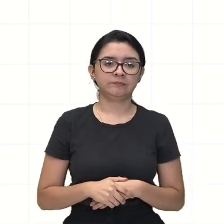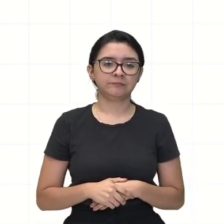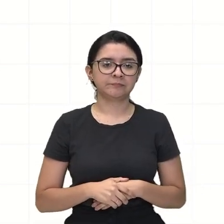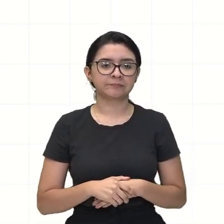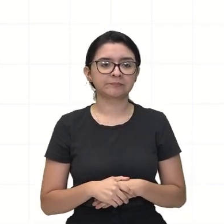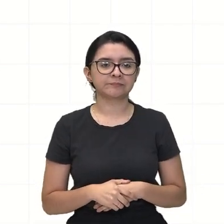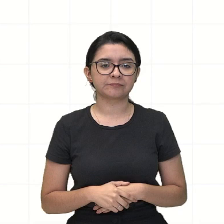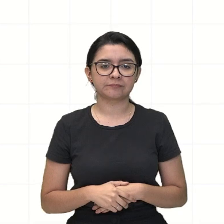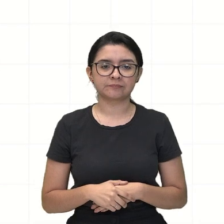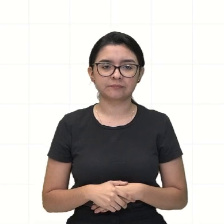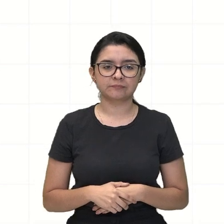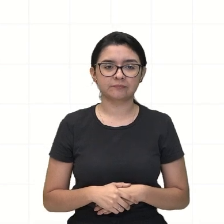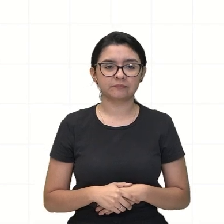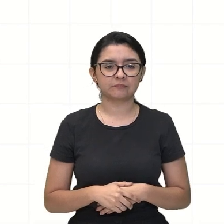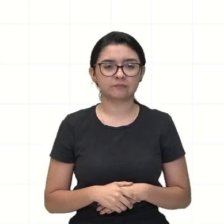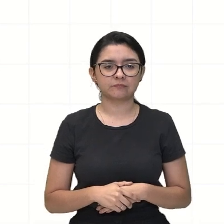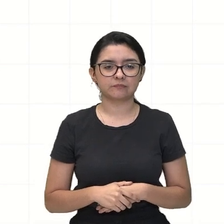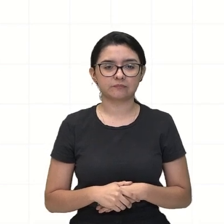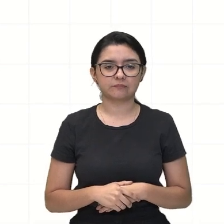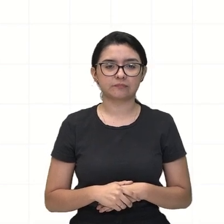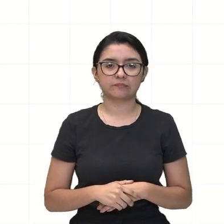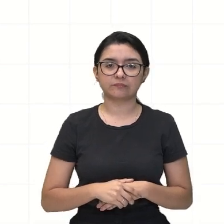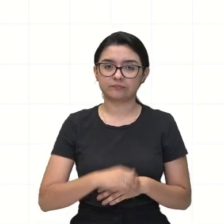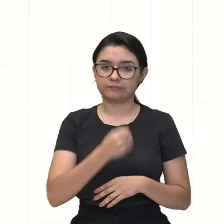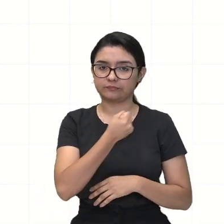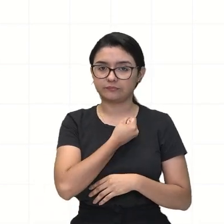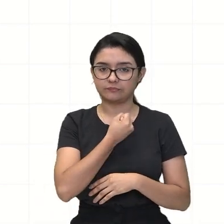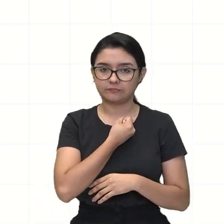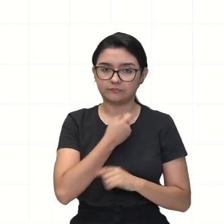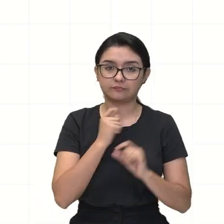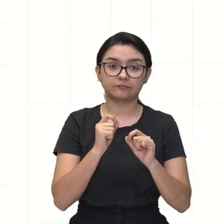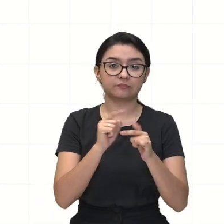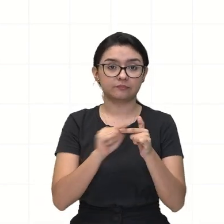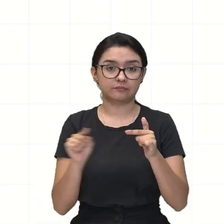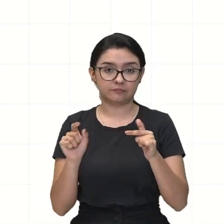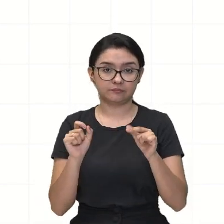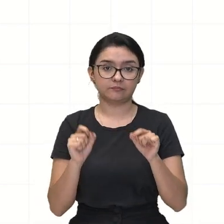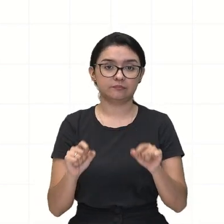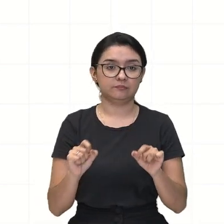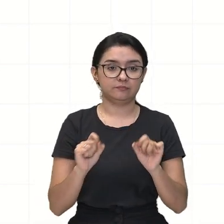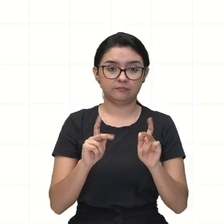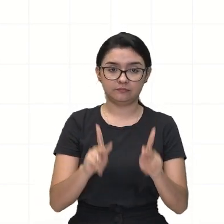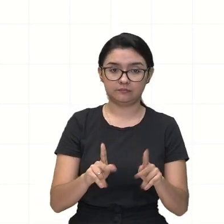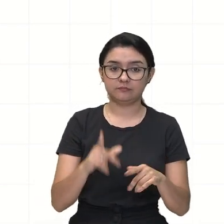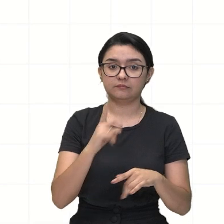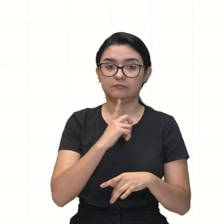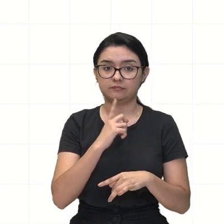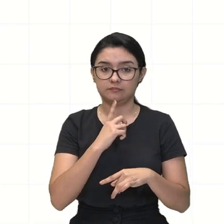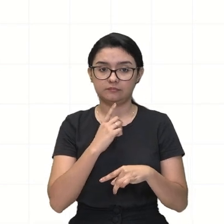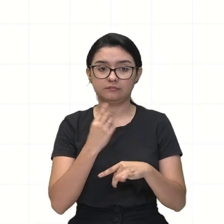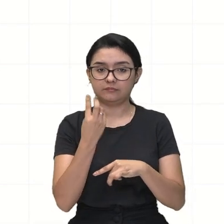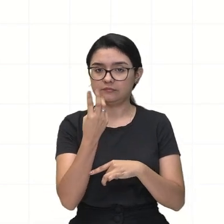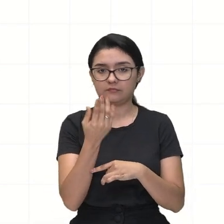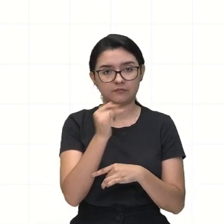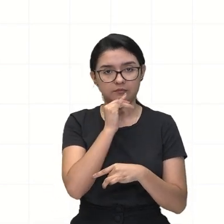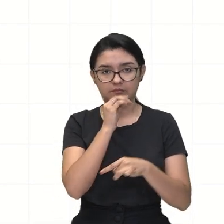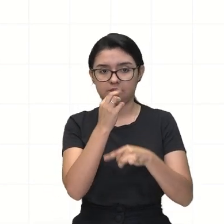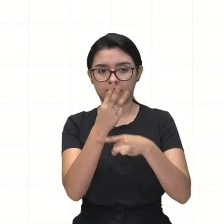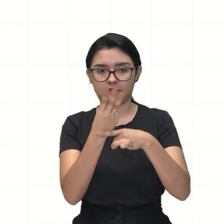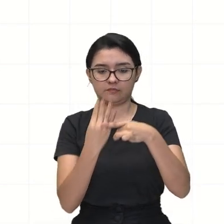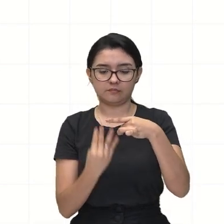que estão sendo divididos, né? Estou dividindo um número por outro, ou seja, eu tenho uma parte de um